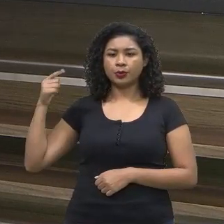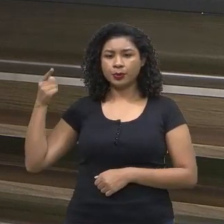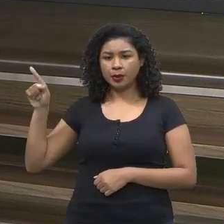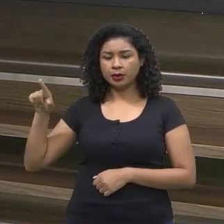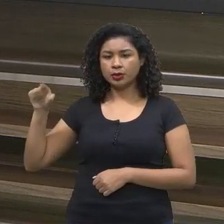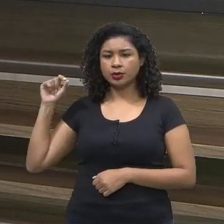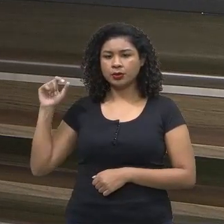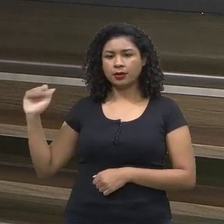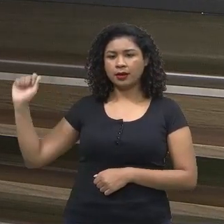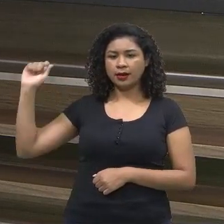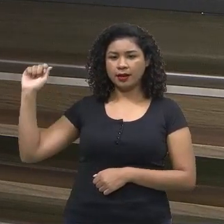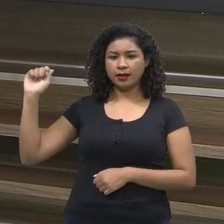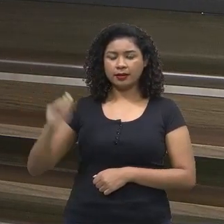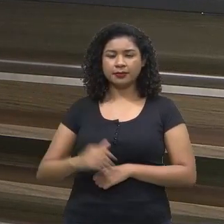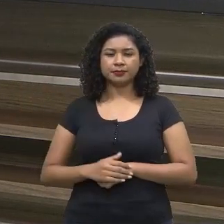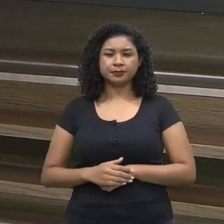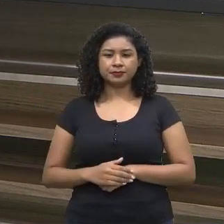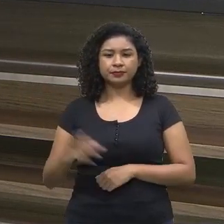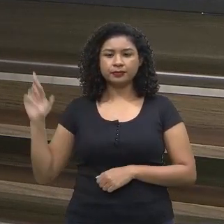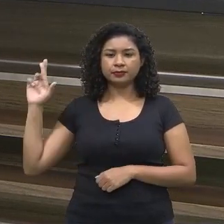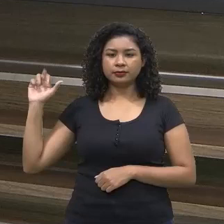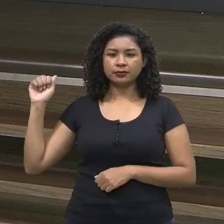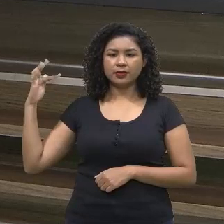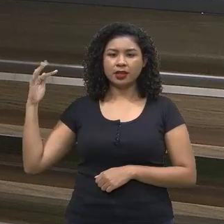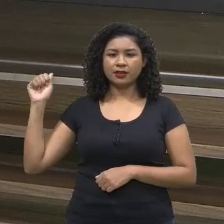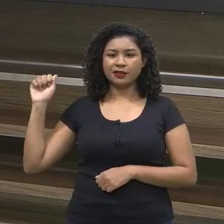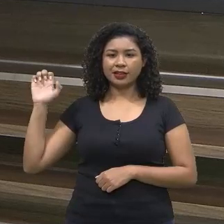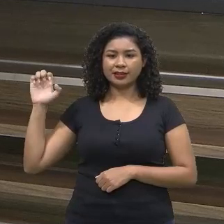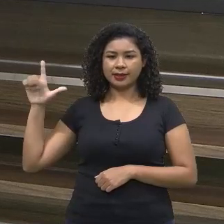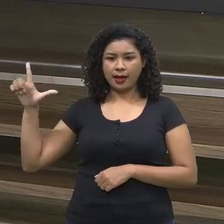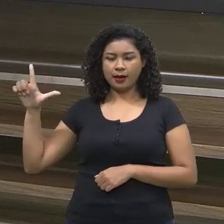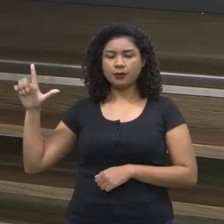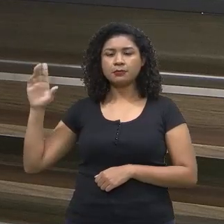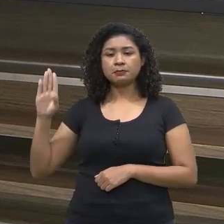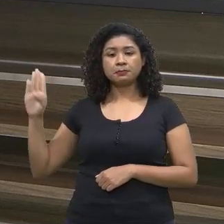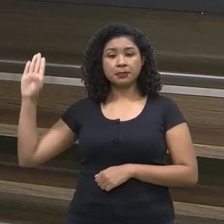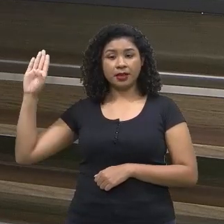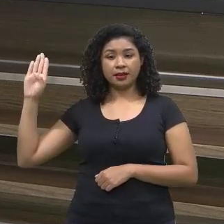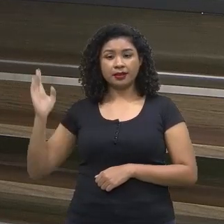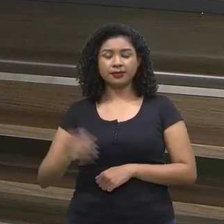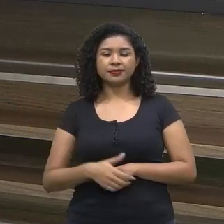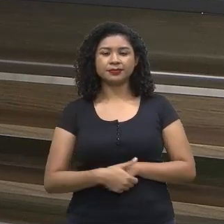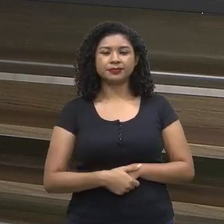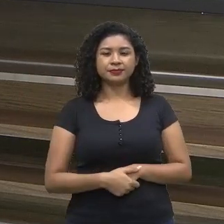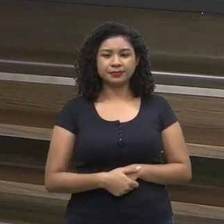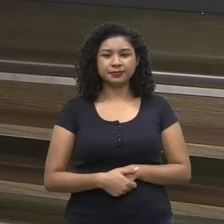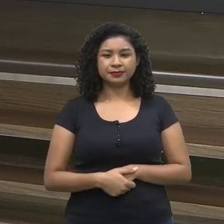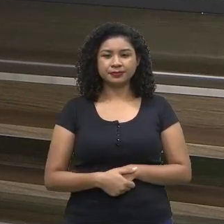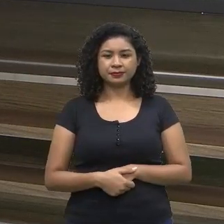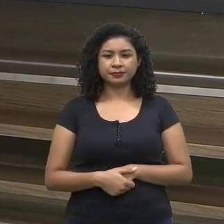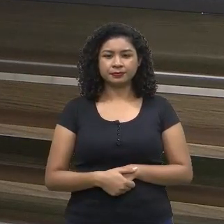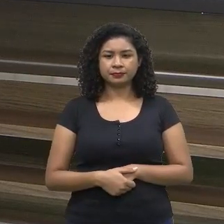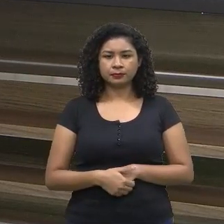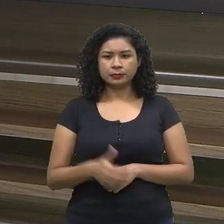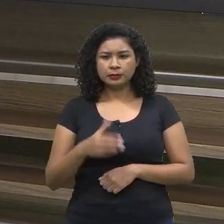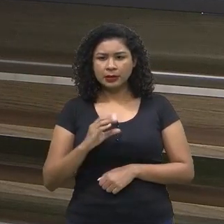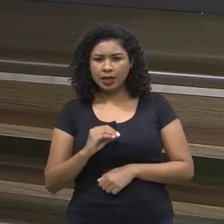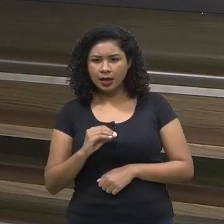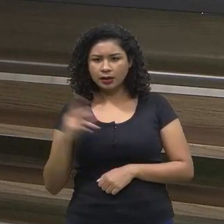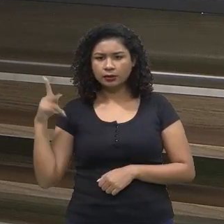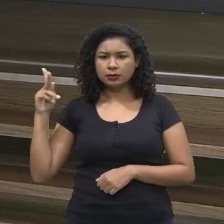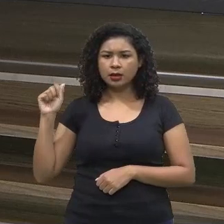deixa-me ver, o Rafael está dizendo que é a letra B. Vamos ver então. A questão 10, o Cauã